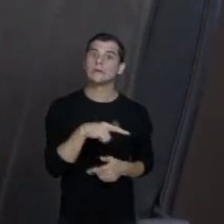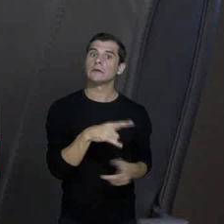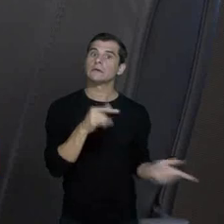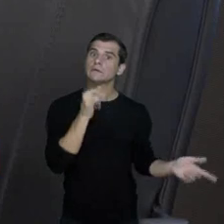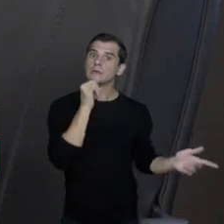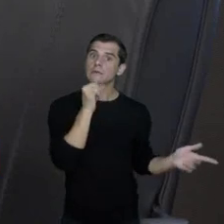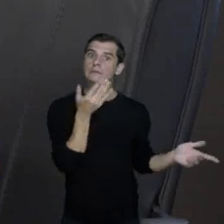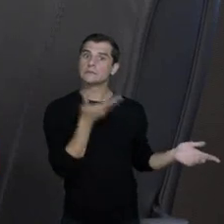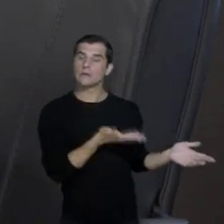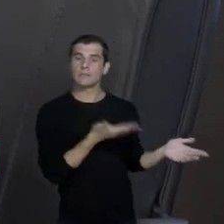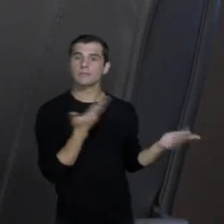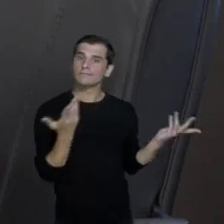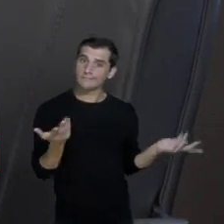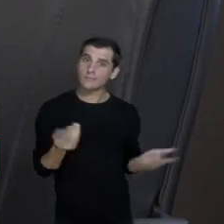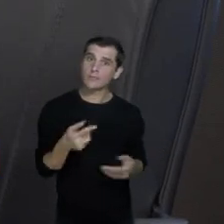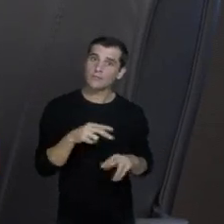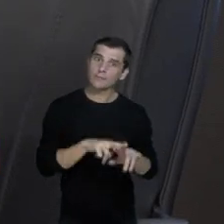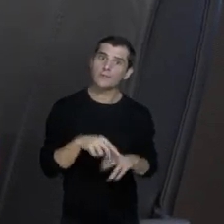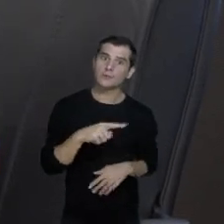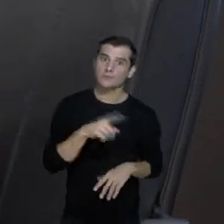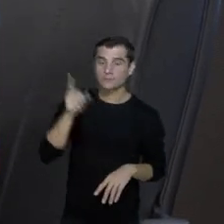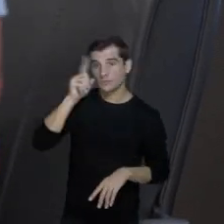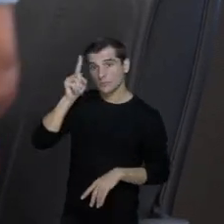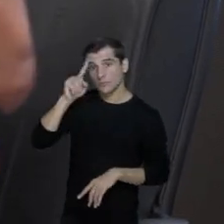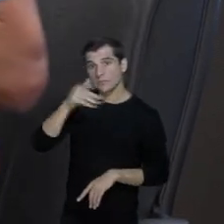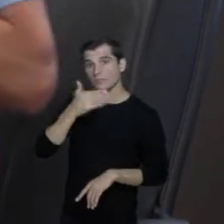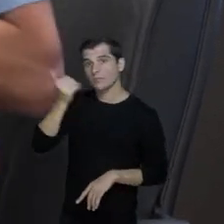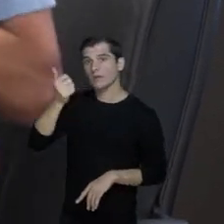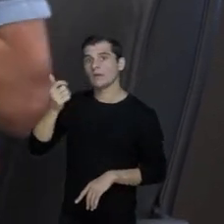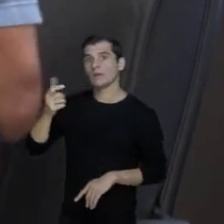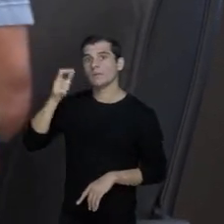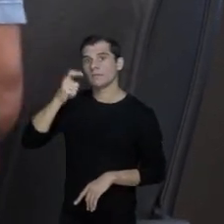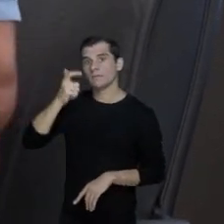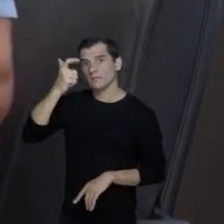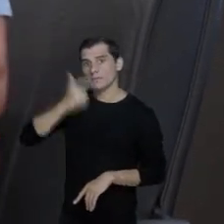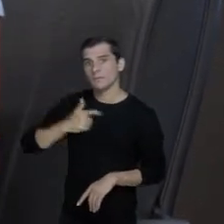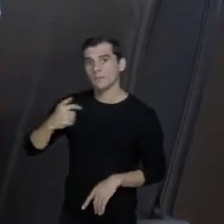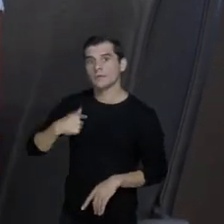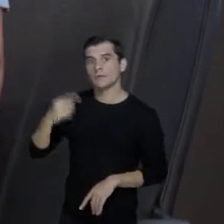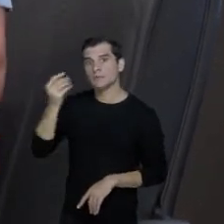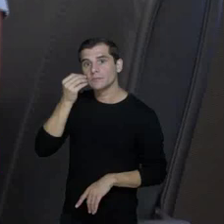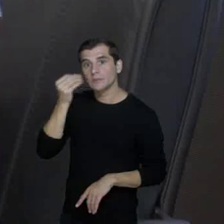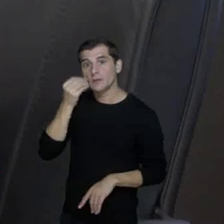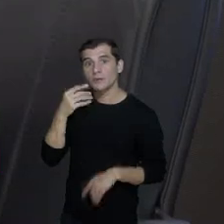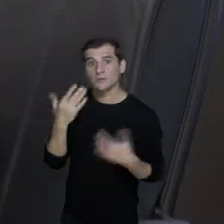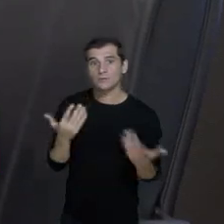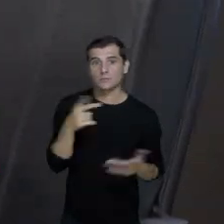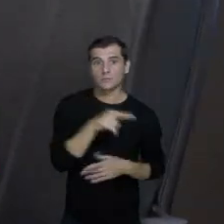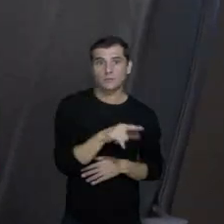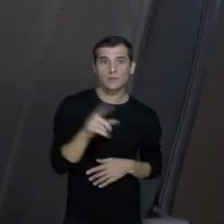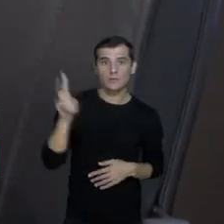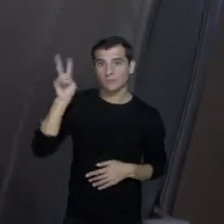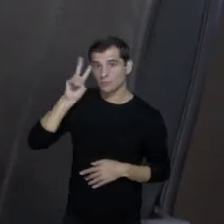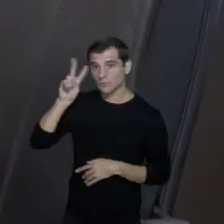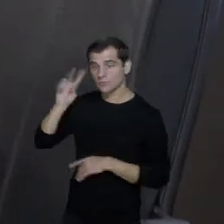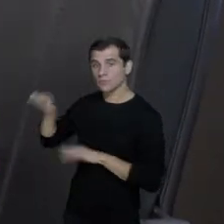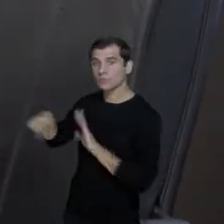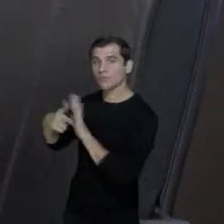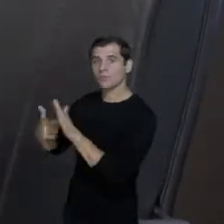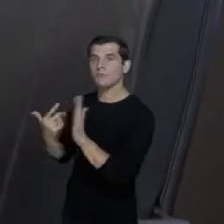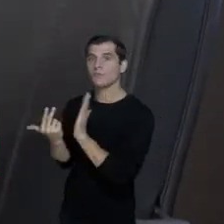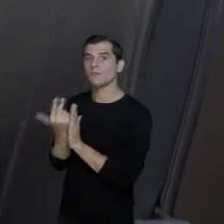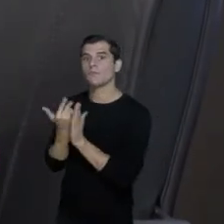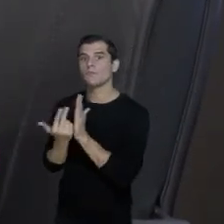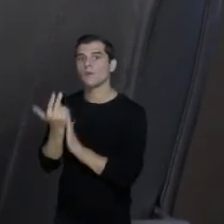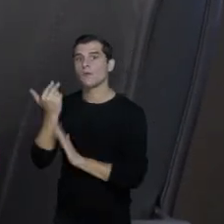isso eu tento ser é uma pessoa melhor cada dia então eu geralmente eu conto a história de como eu me tornei artista mas